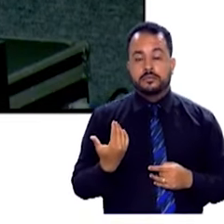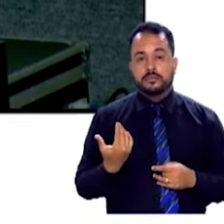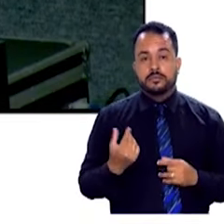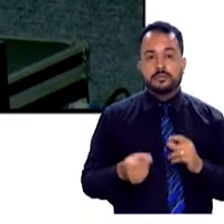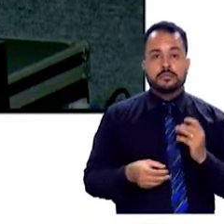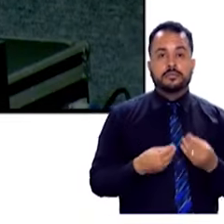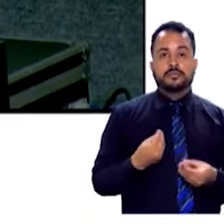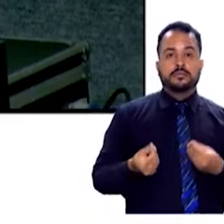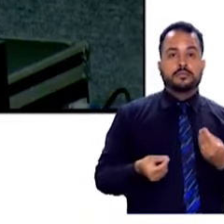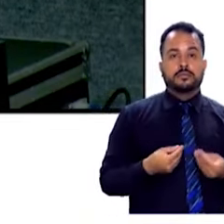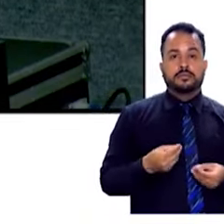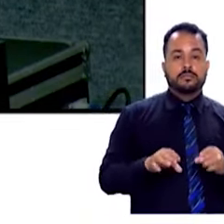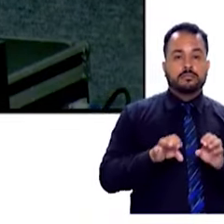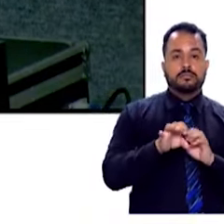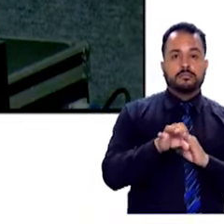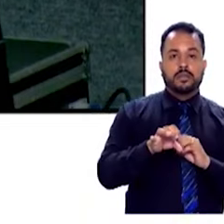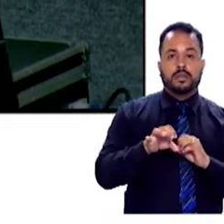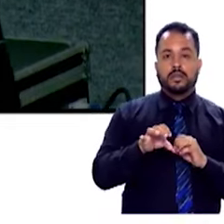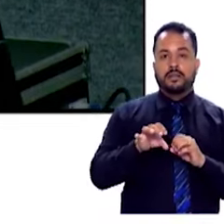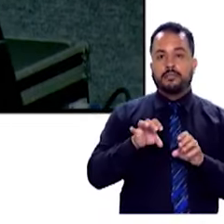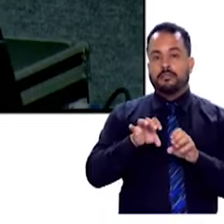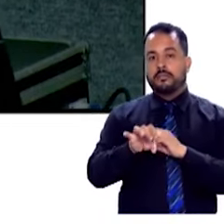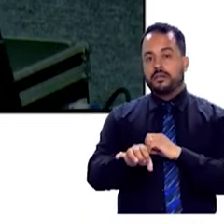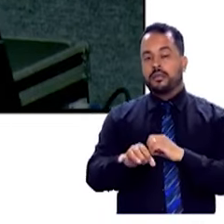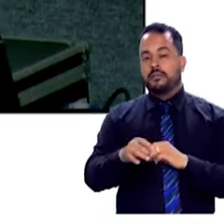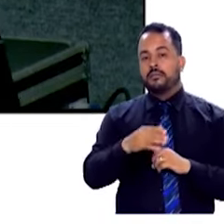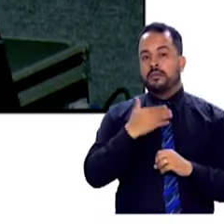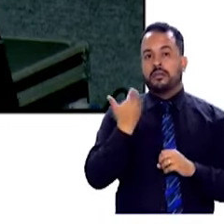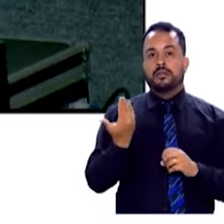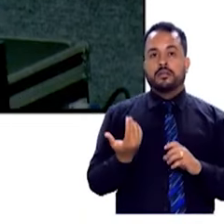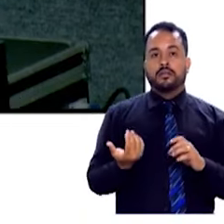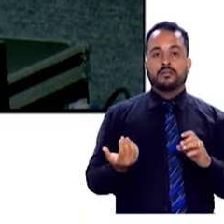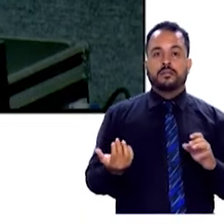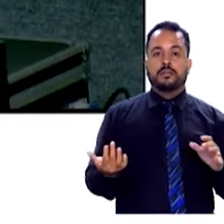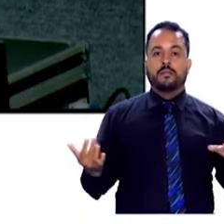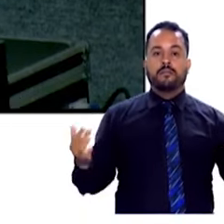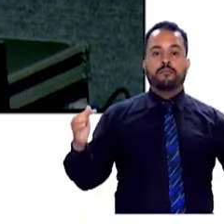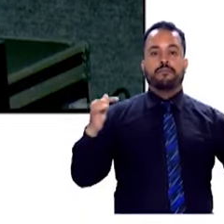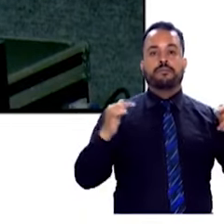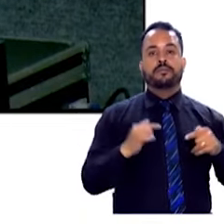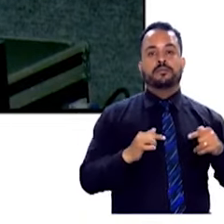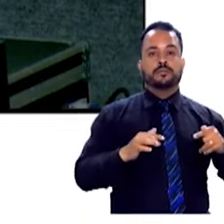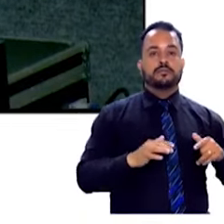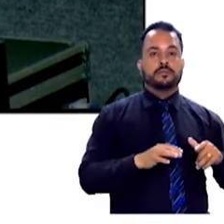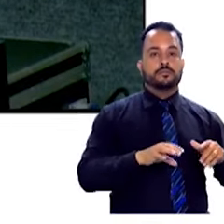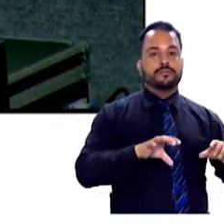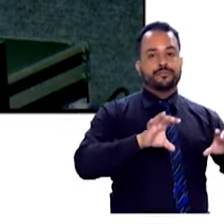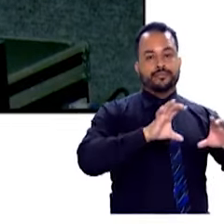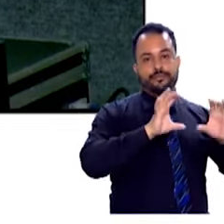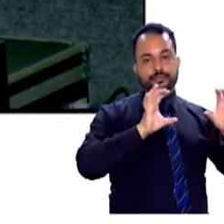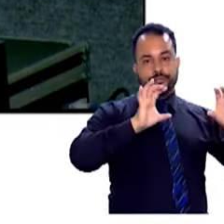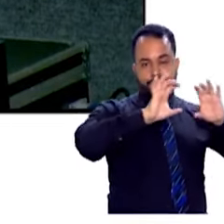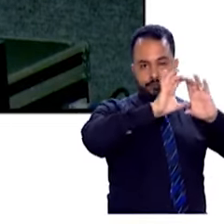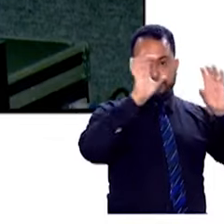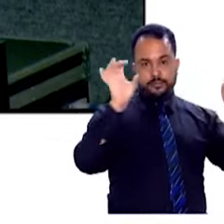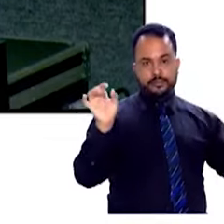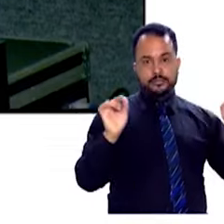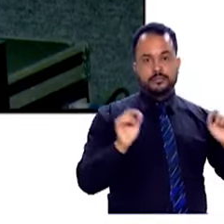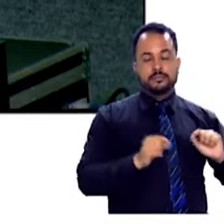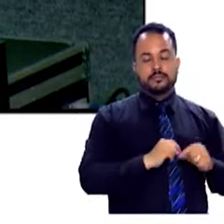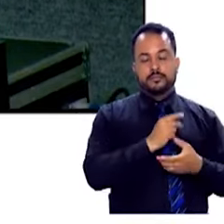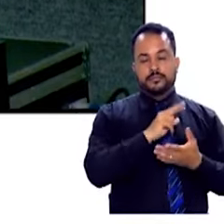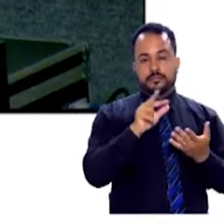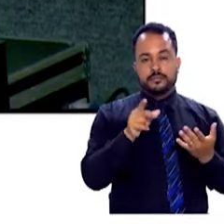homicídio doloso o tribunal posterior o mesmo tribunal na verdade mas com outra composição anos depois vários anos depois